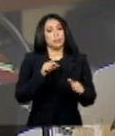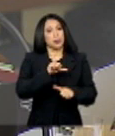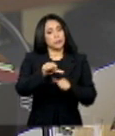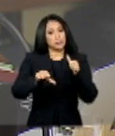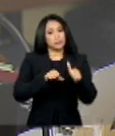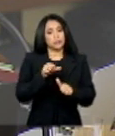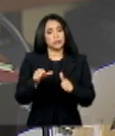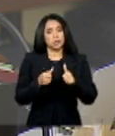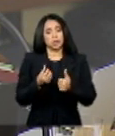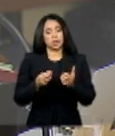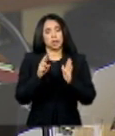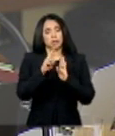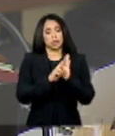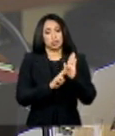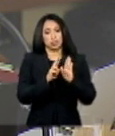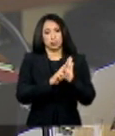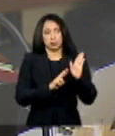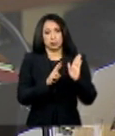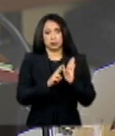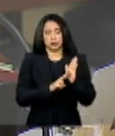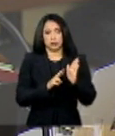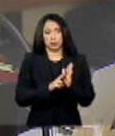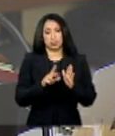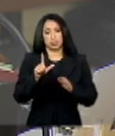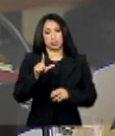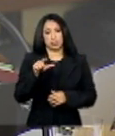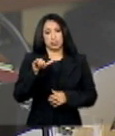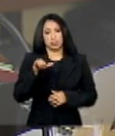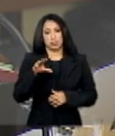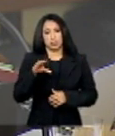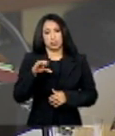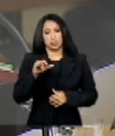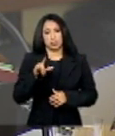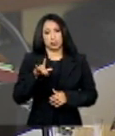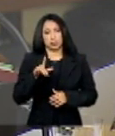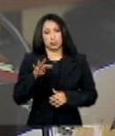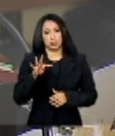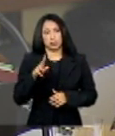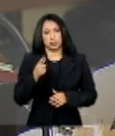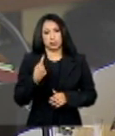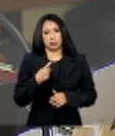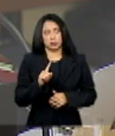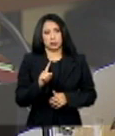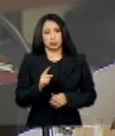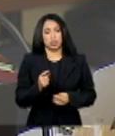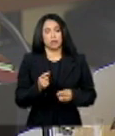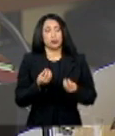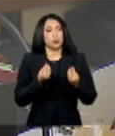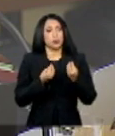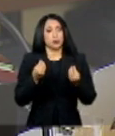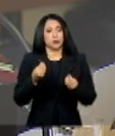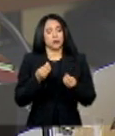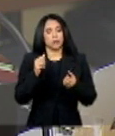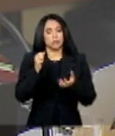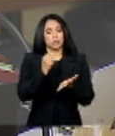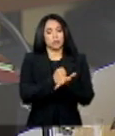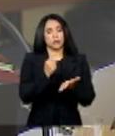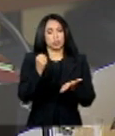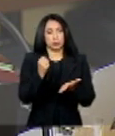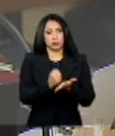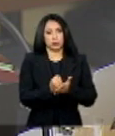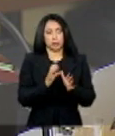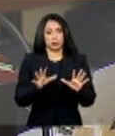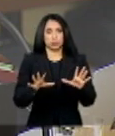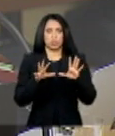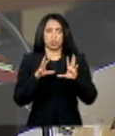que previstas na licitação acham-se formalmente estipulados no contrato de concessão celebrado